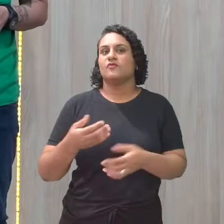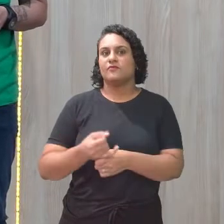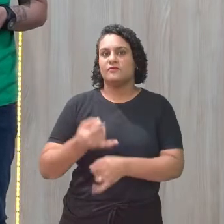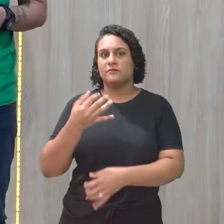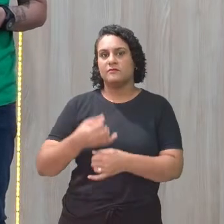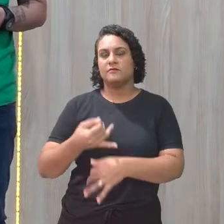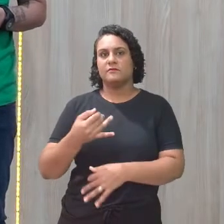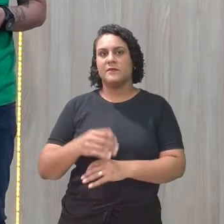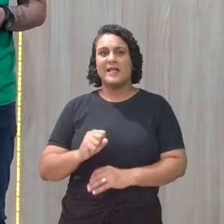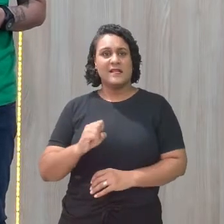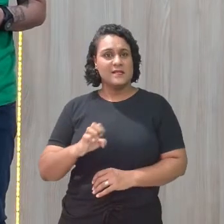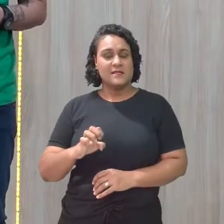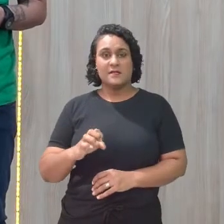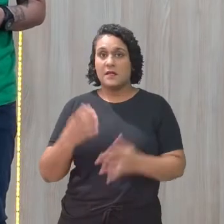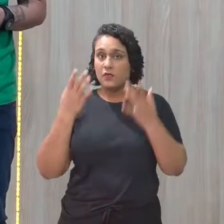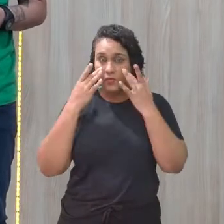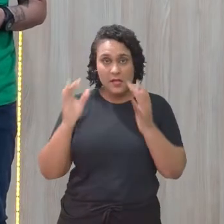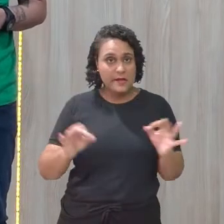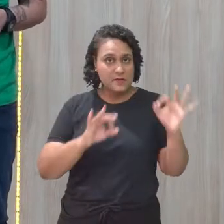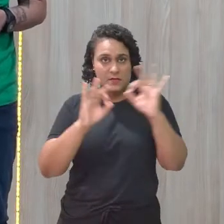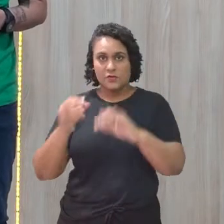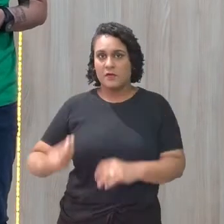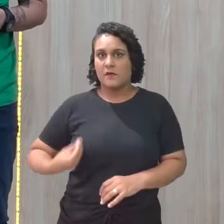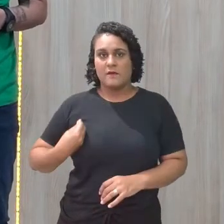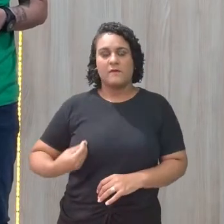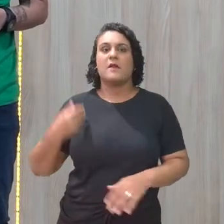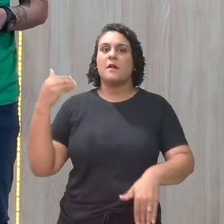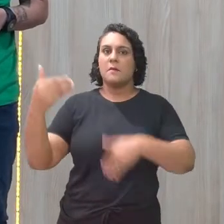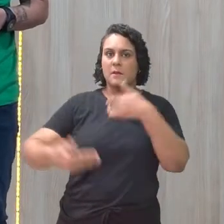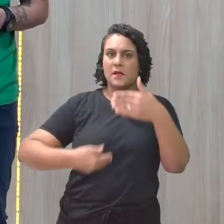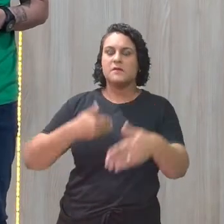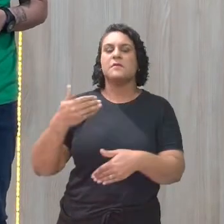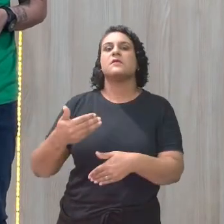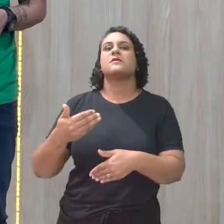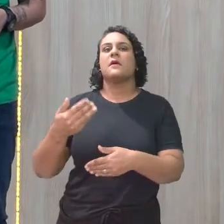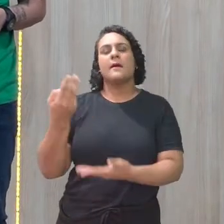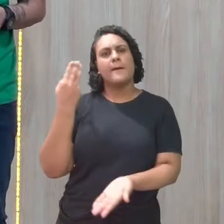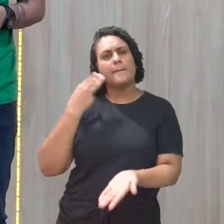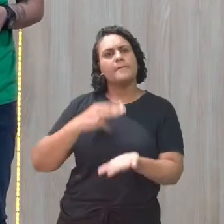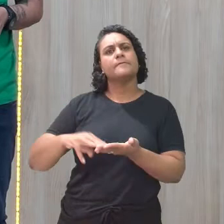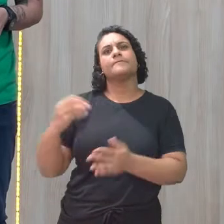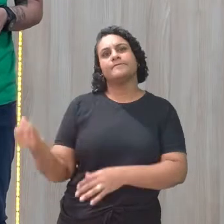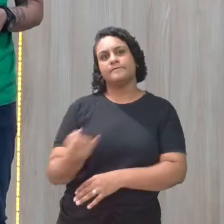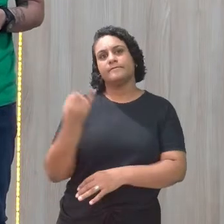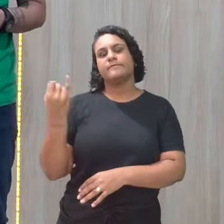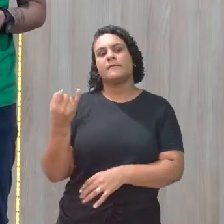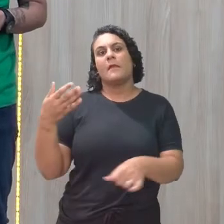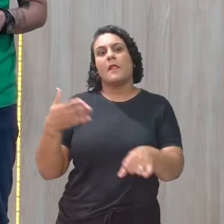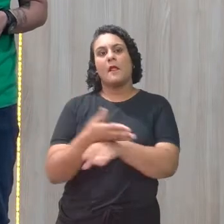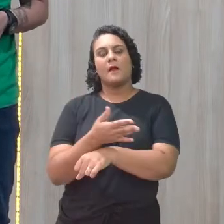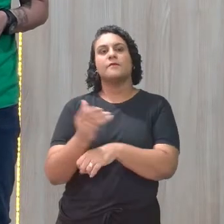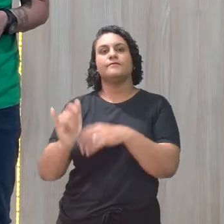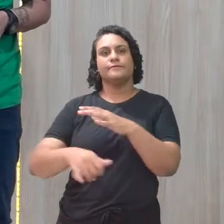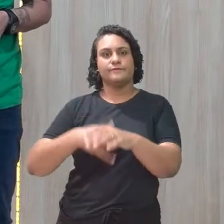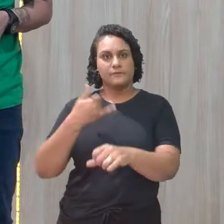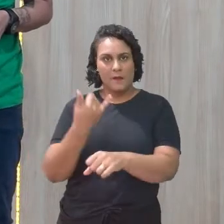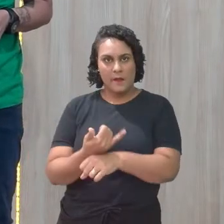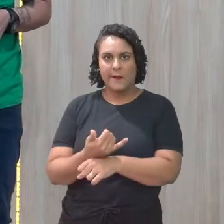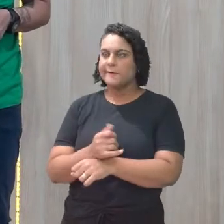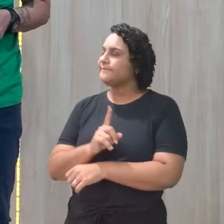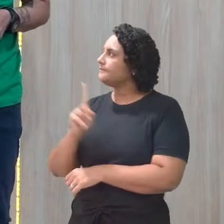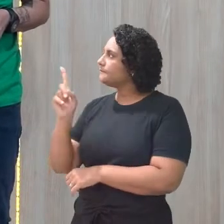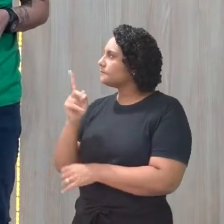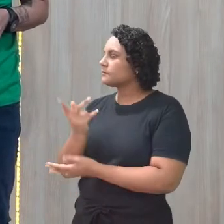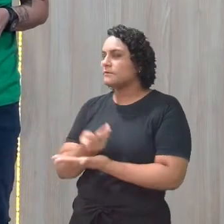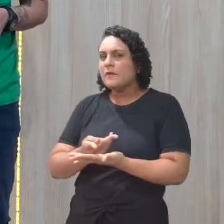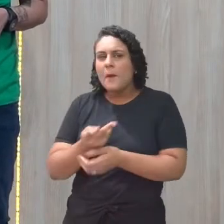está vendo essa aula ao vivo agora, a sua participação, a sua mensagem também é muito importante. Então vai lá no nosso canal no YouTube, procura